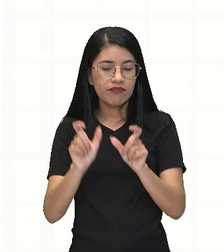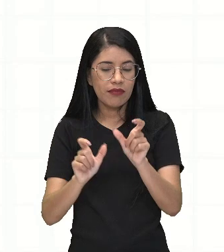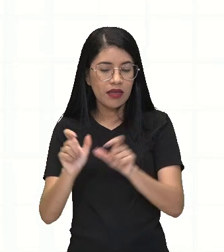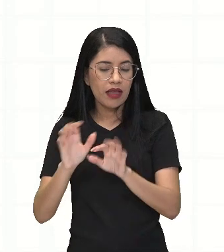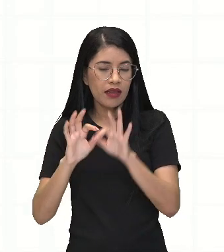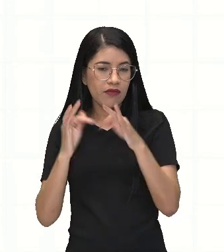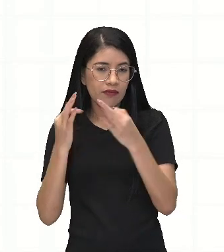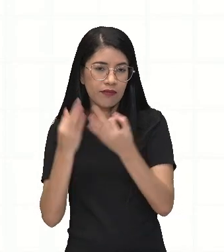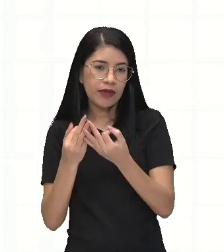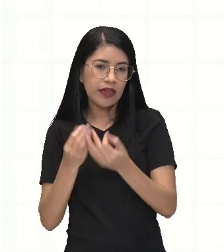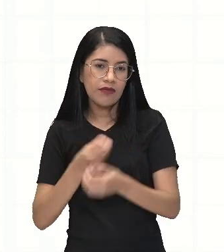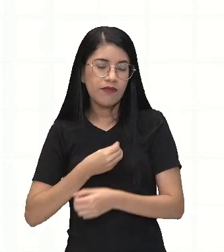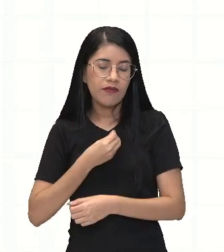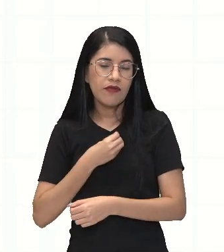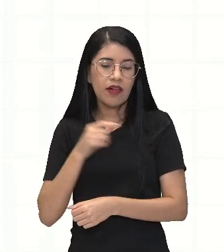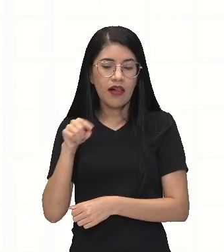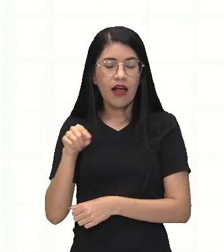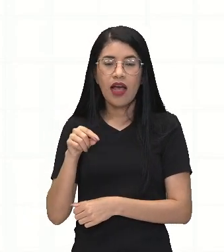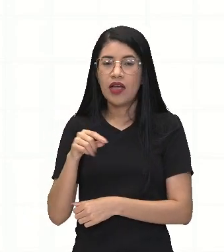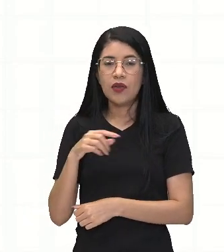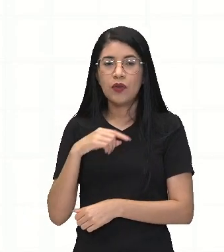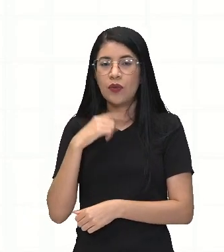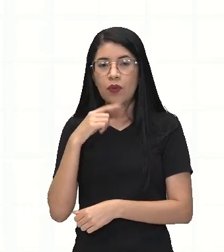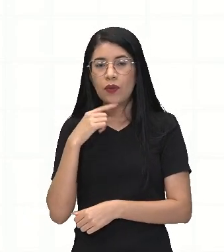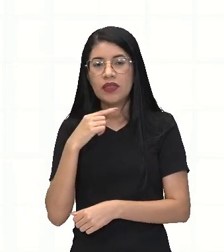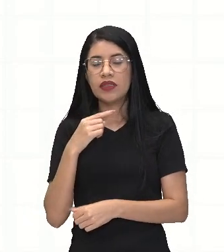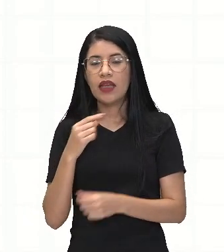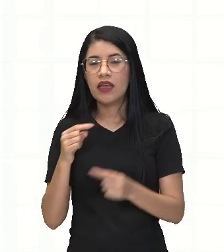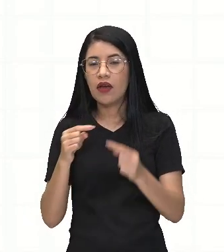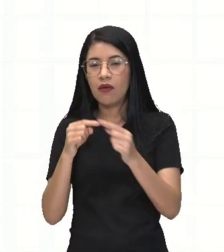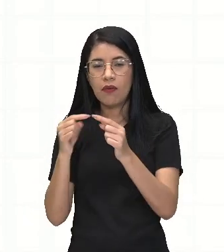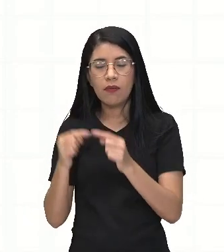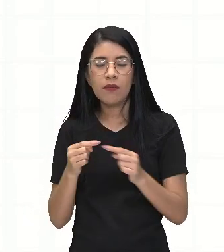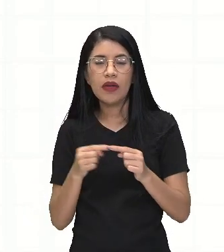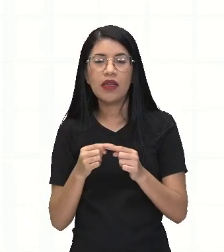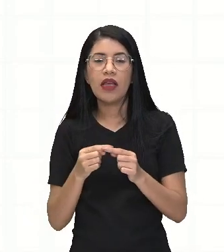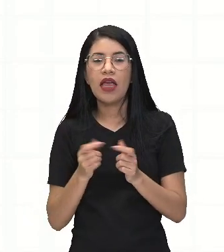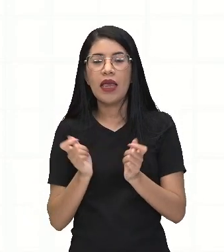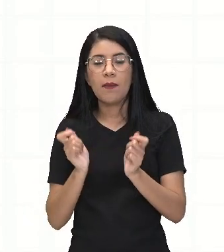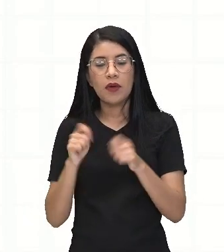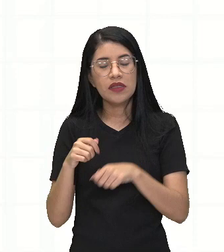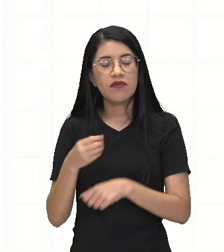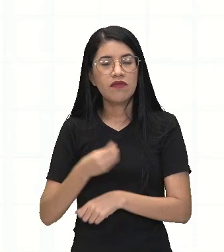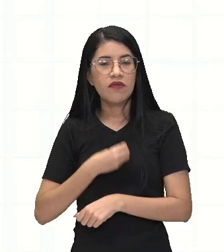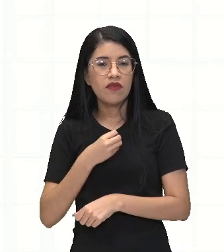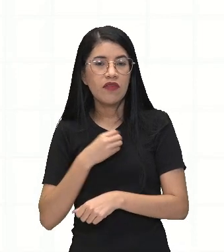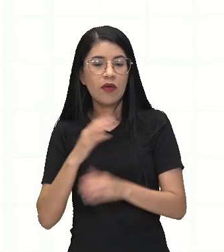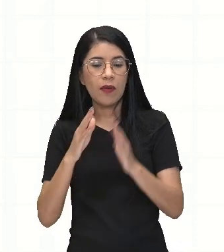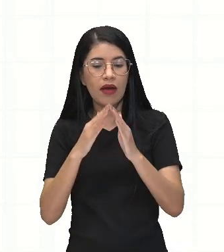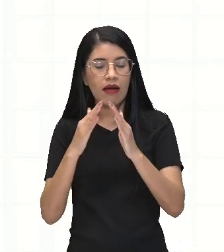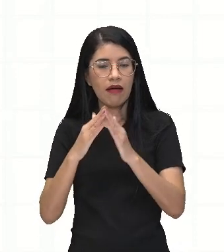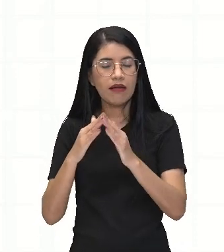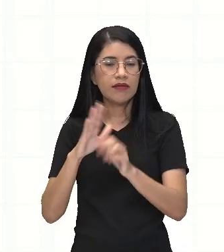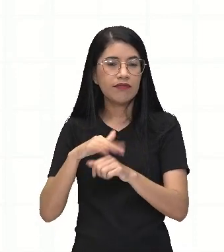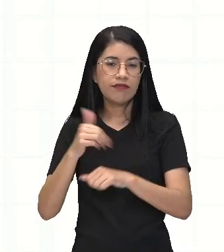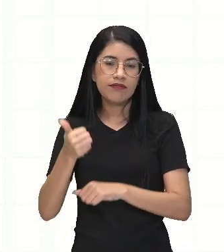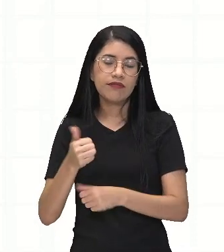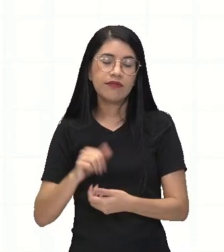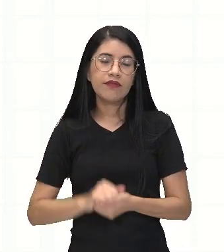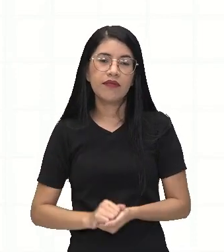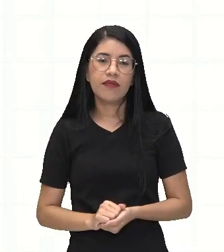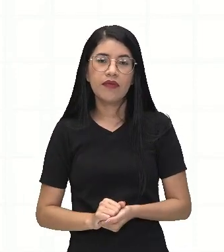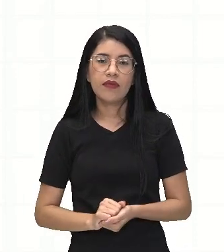não permitem com que elas consigam ter moradias melhores. E se juntar à falta